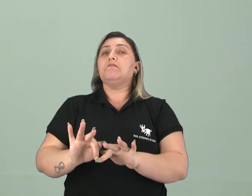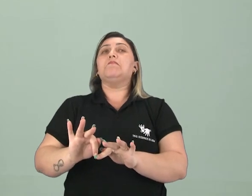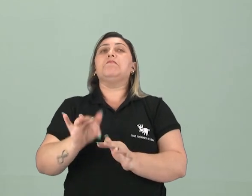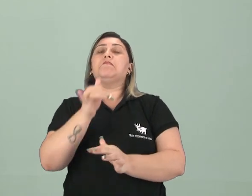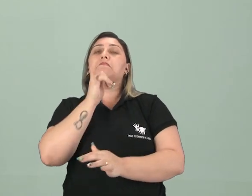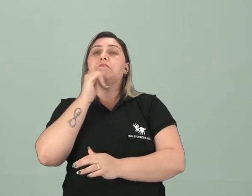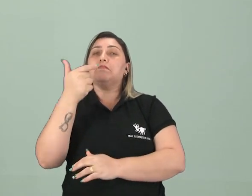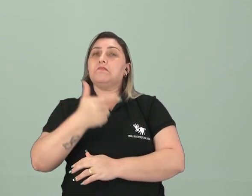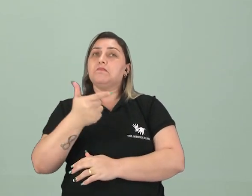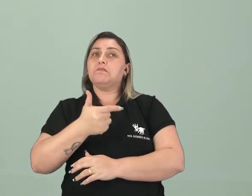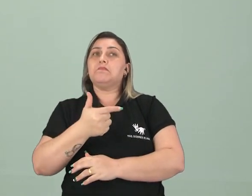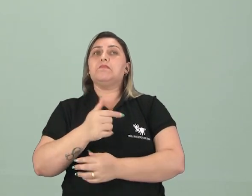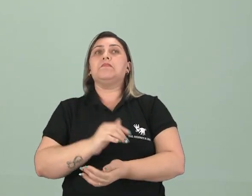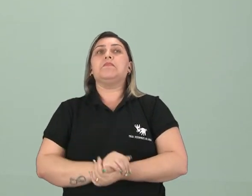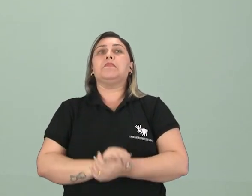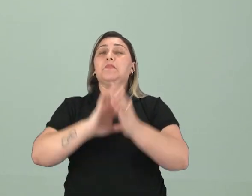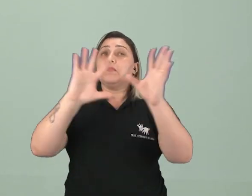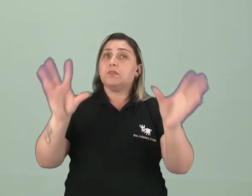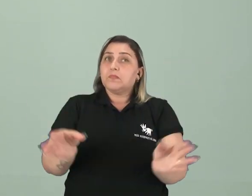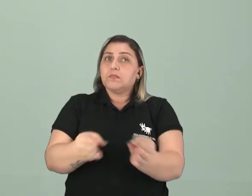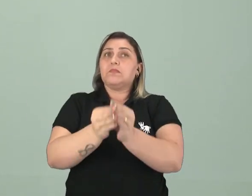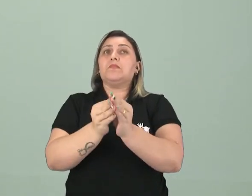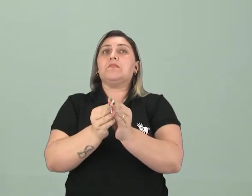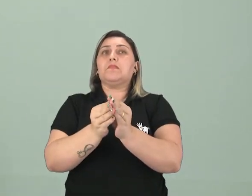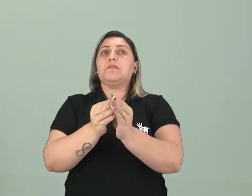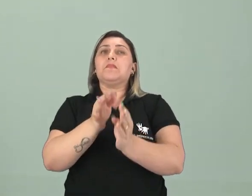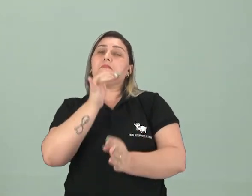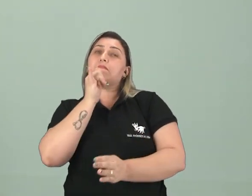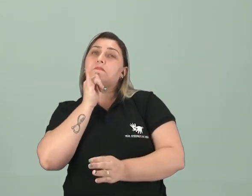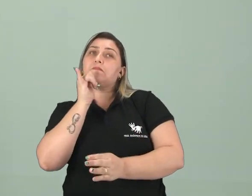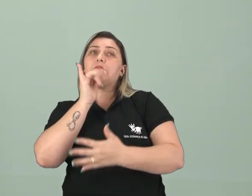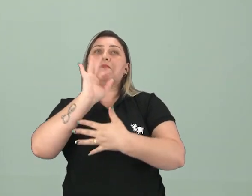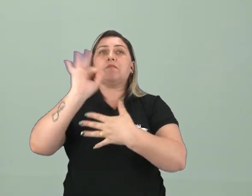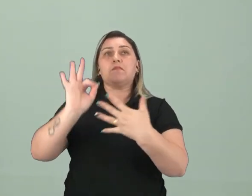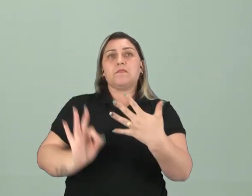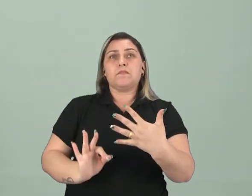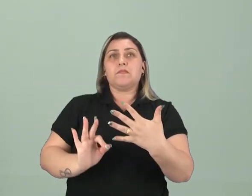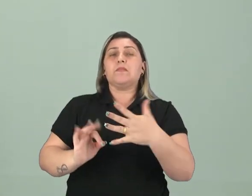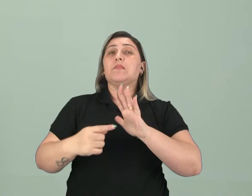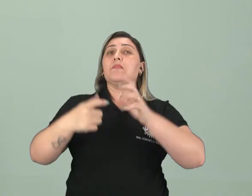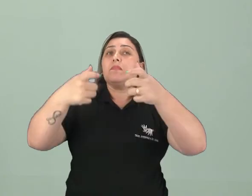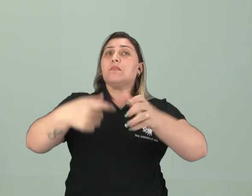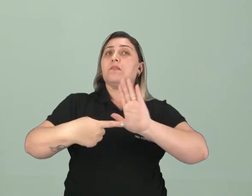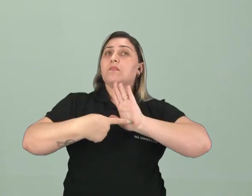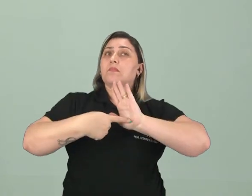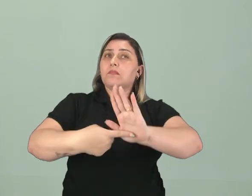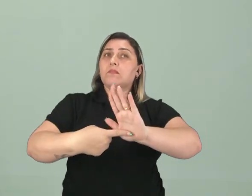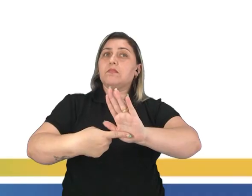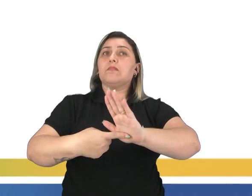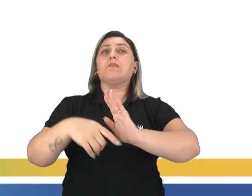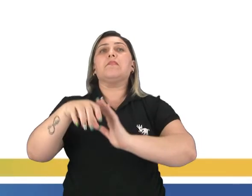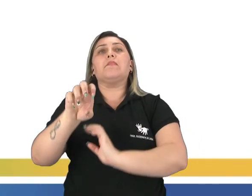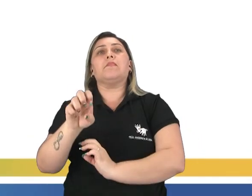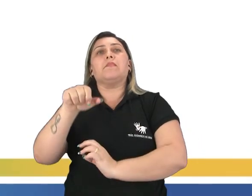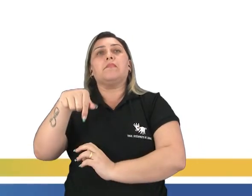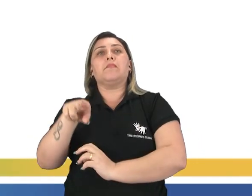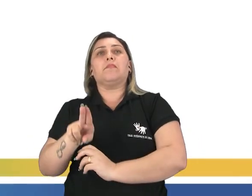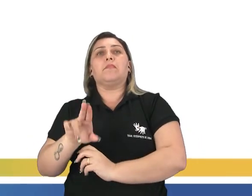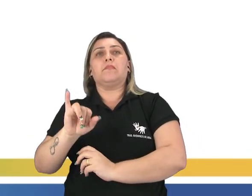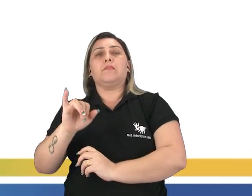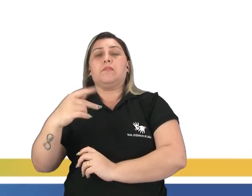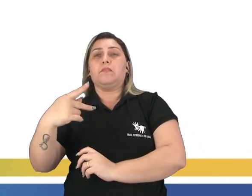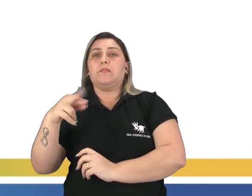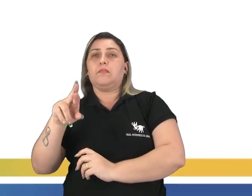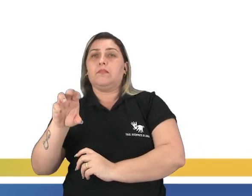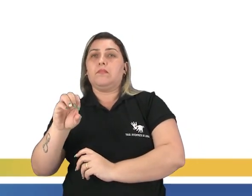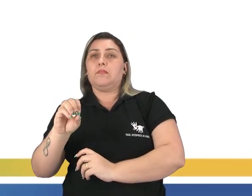2. Tá ok? Então, aqui, gente, a gente já fecha a nossa aula com algumas palavras-chave, né? Primeiro, os